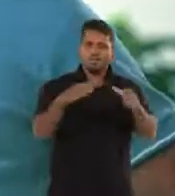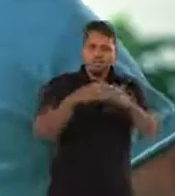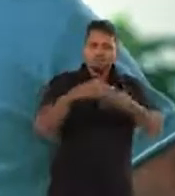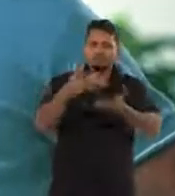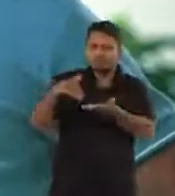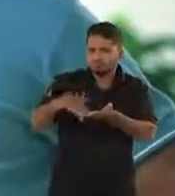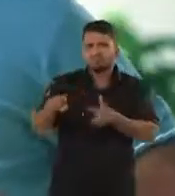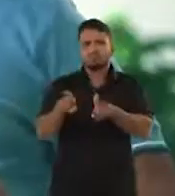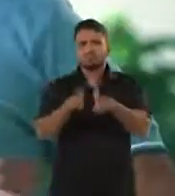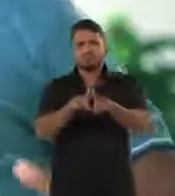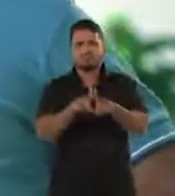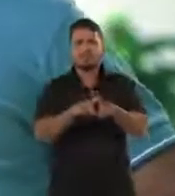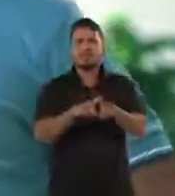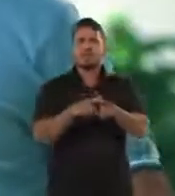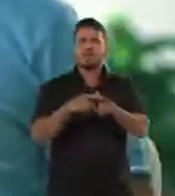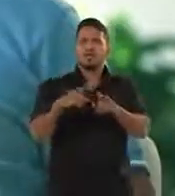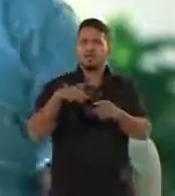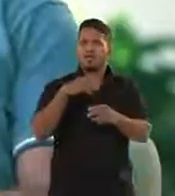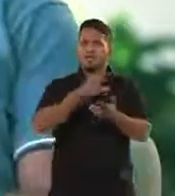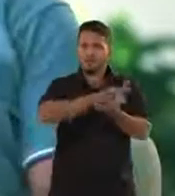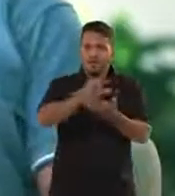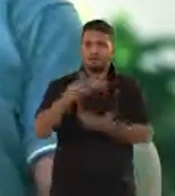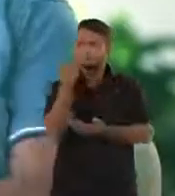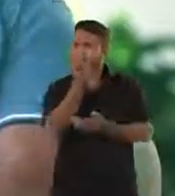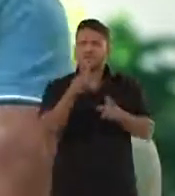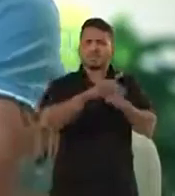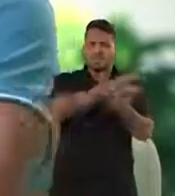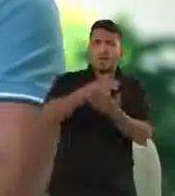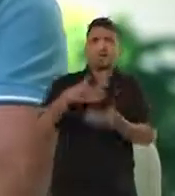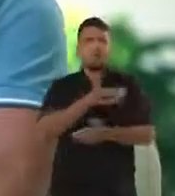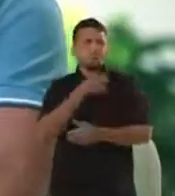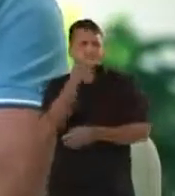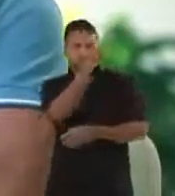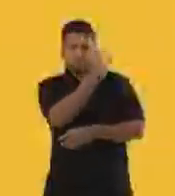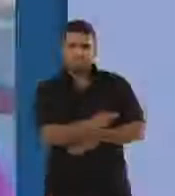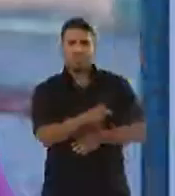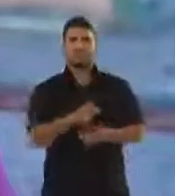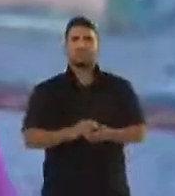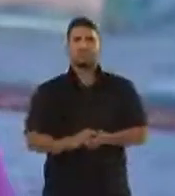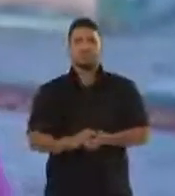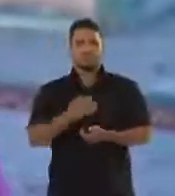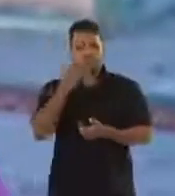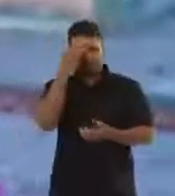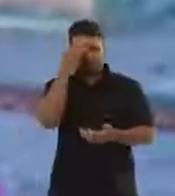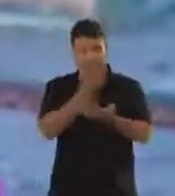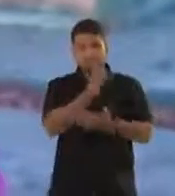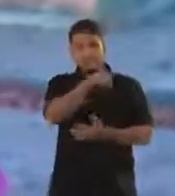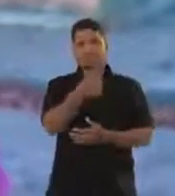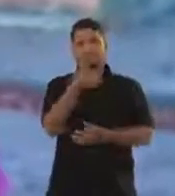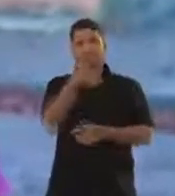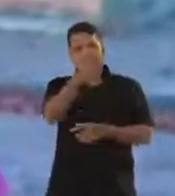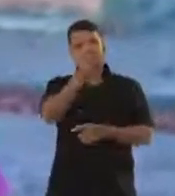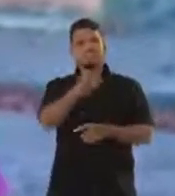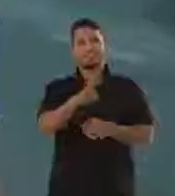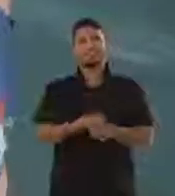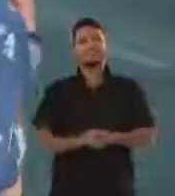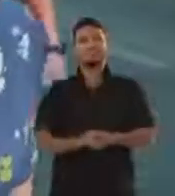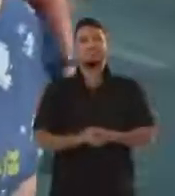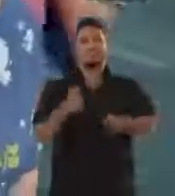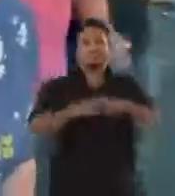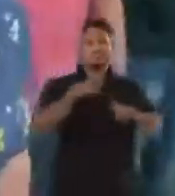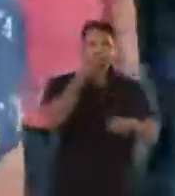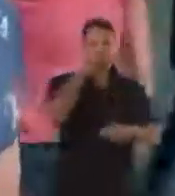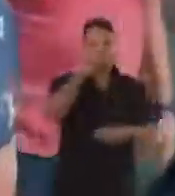recepção, as copeiras, nutricionista. Sempre ele foi uma pessoa quista por todos. Com certeza, dia 15, vota 15, Doutor Pessoa.